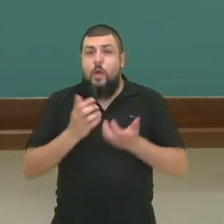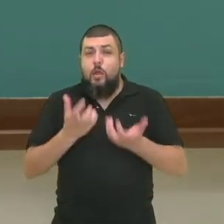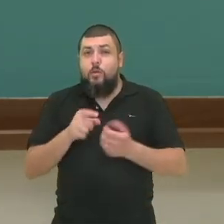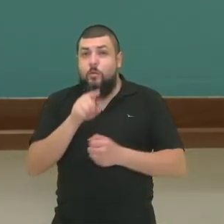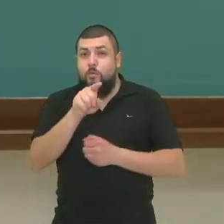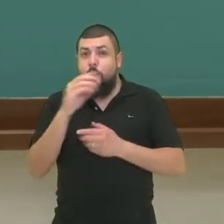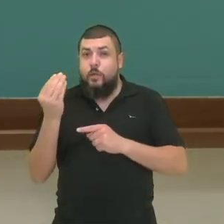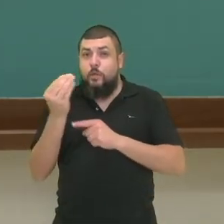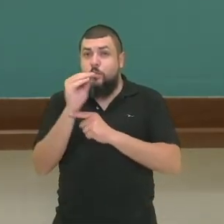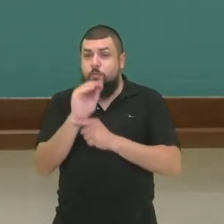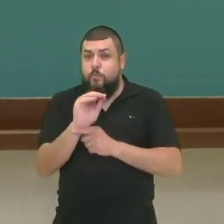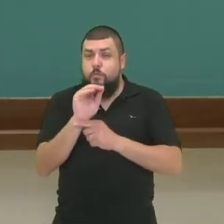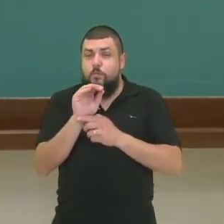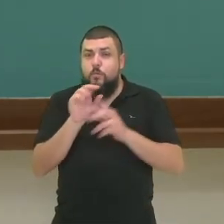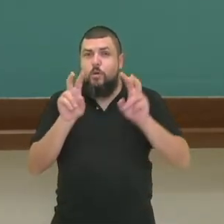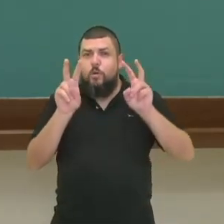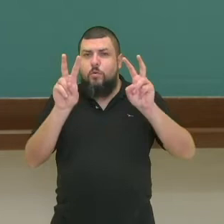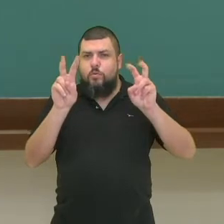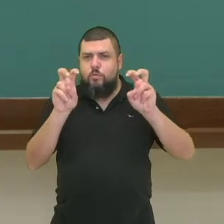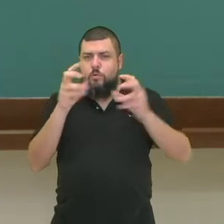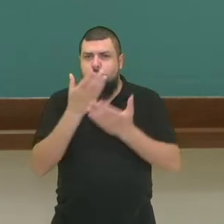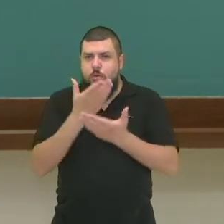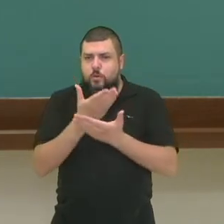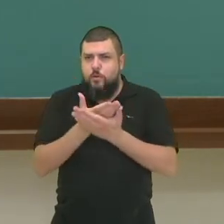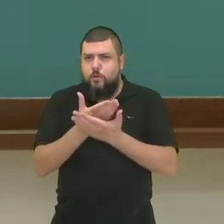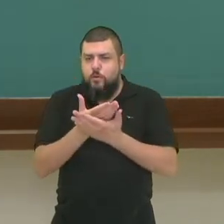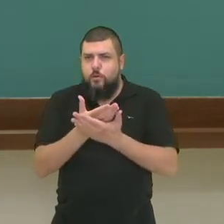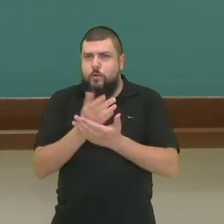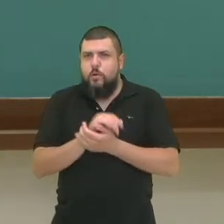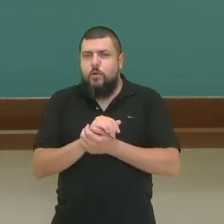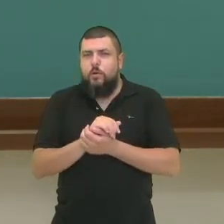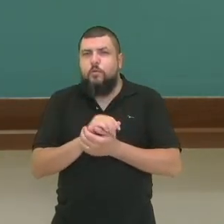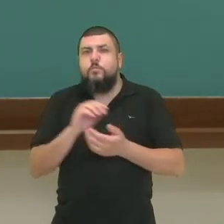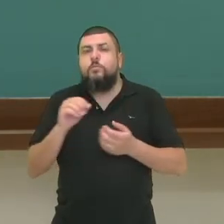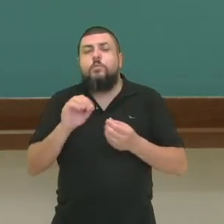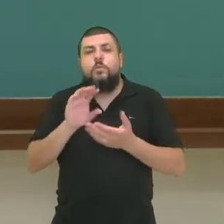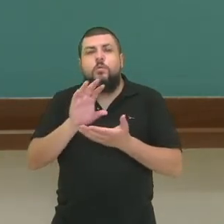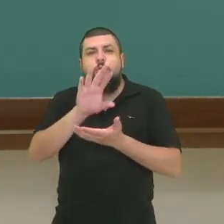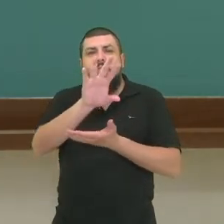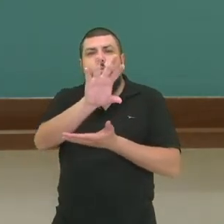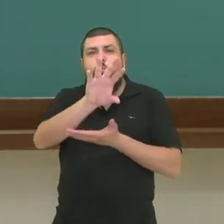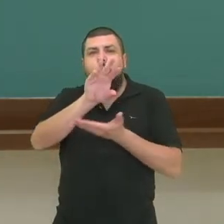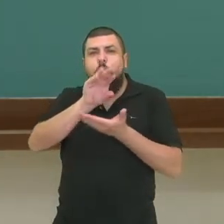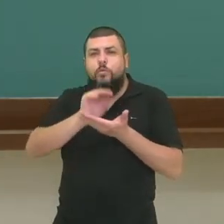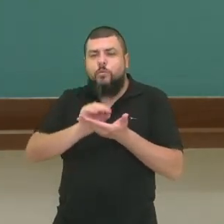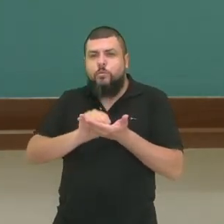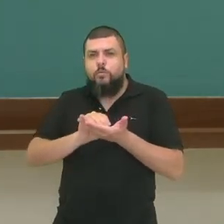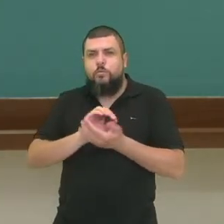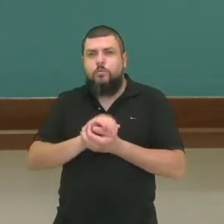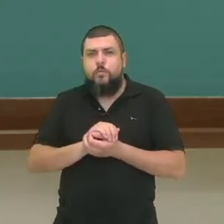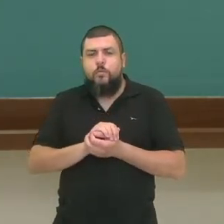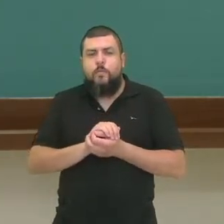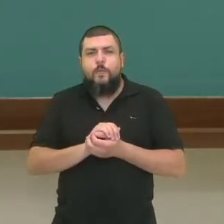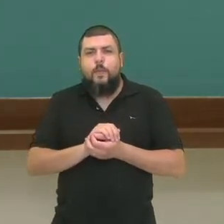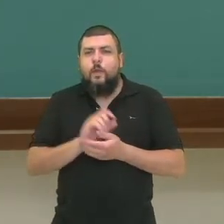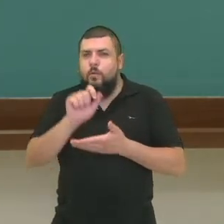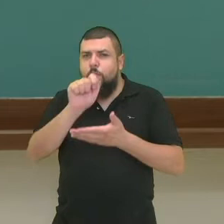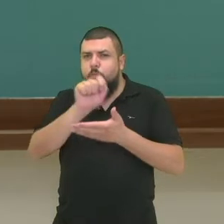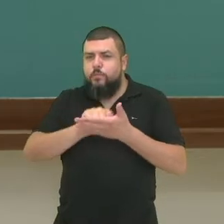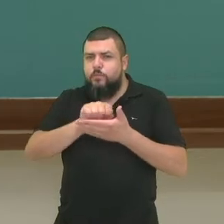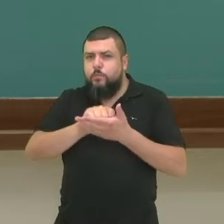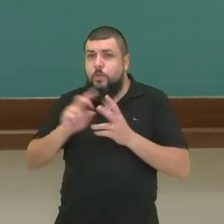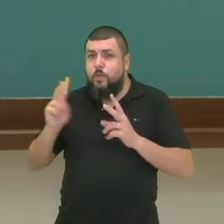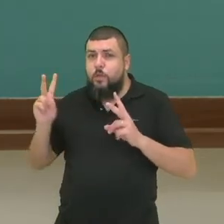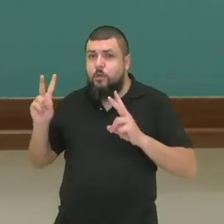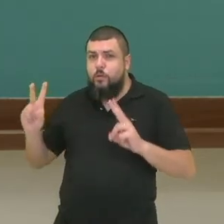da aula de hoje, binômio de Newton, triângulo de Pascal. E coloque esse triângulo aí no teu caderno, que ele